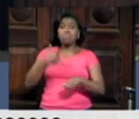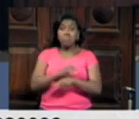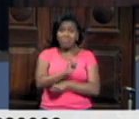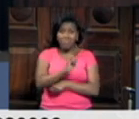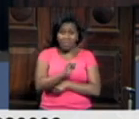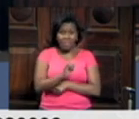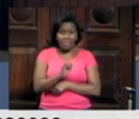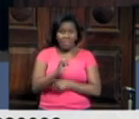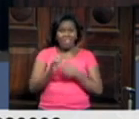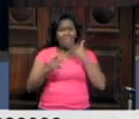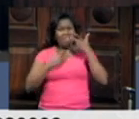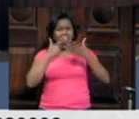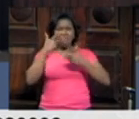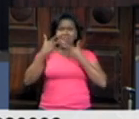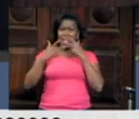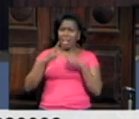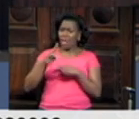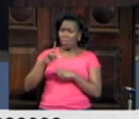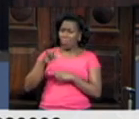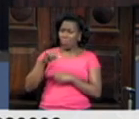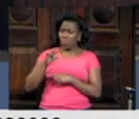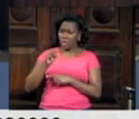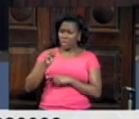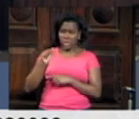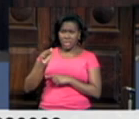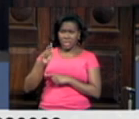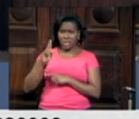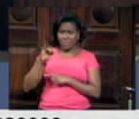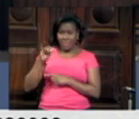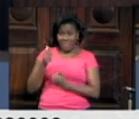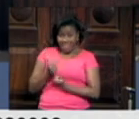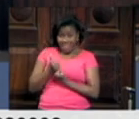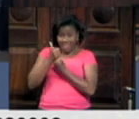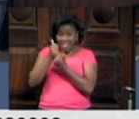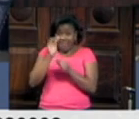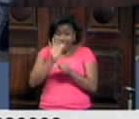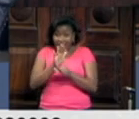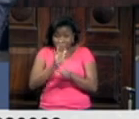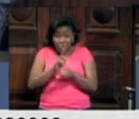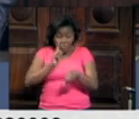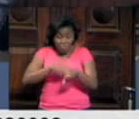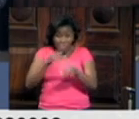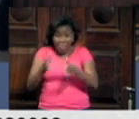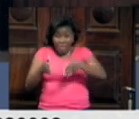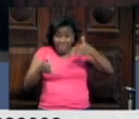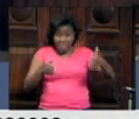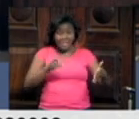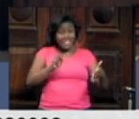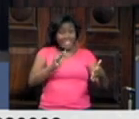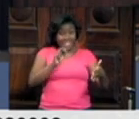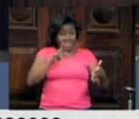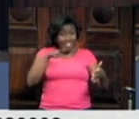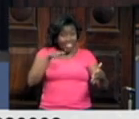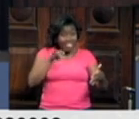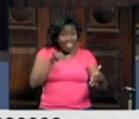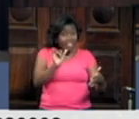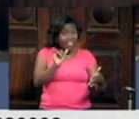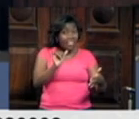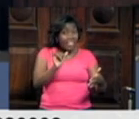Dizer que Ulisses Guimarães apoiou o 5º ano de mandato da Sarney e que